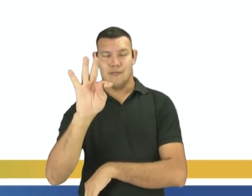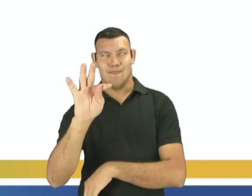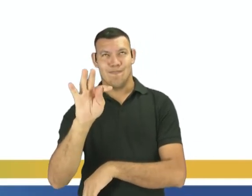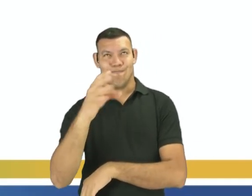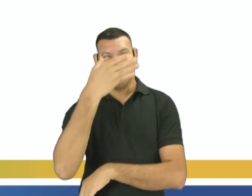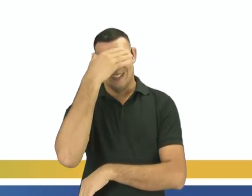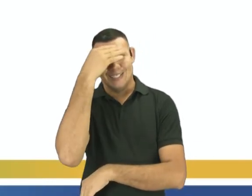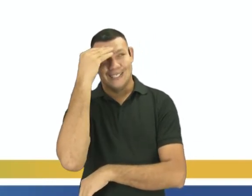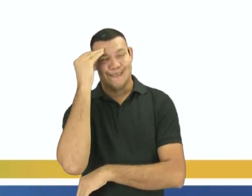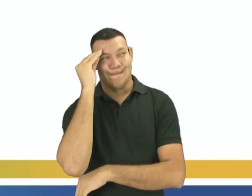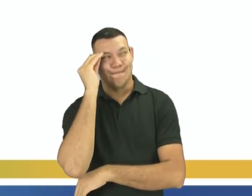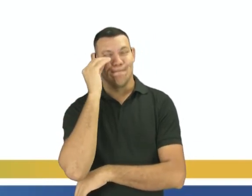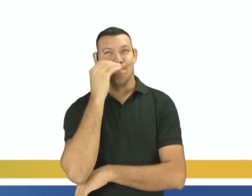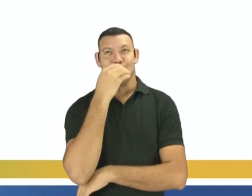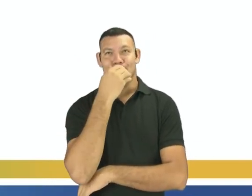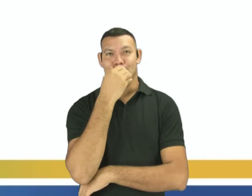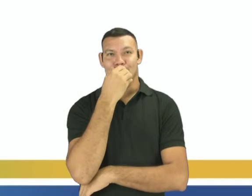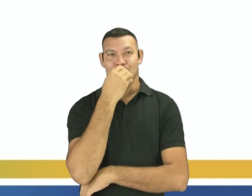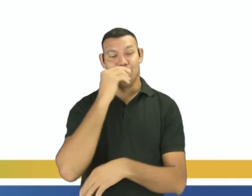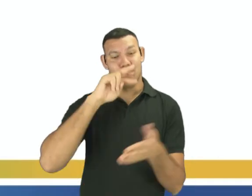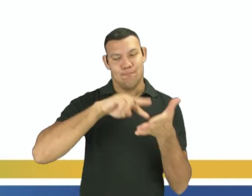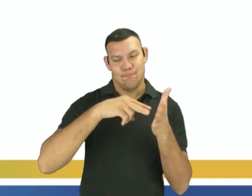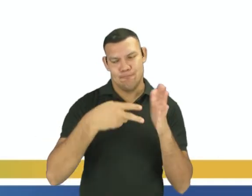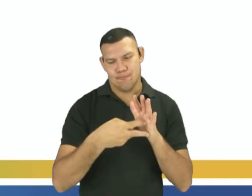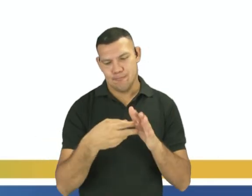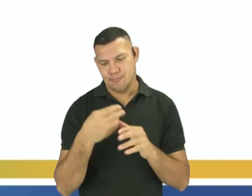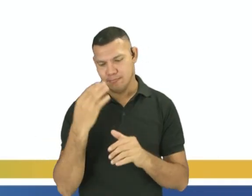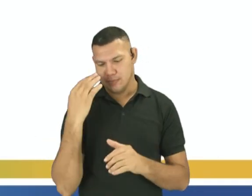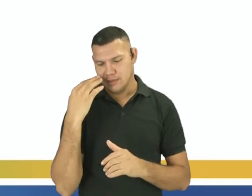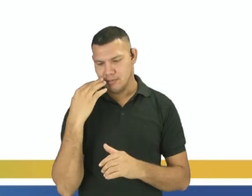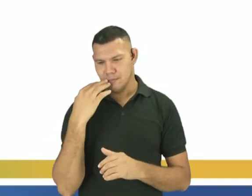agora o significado dele.